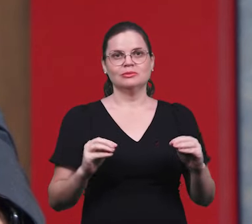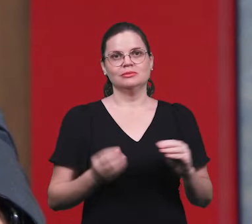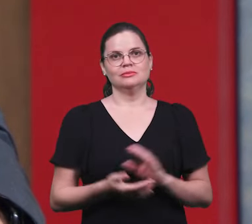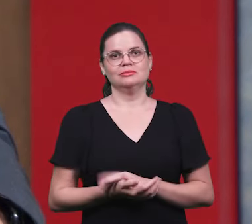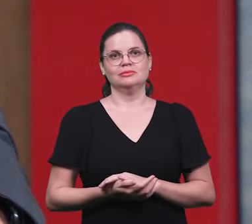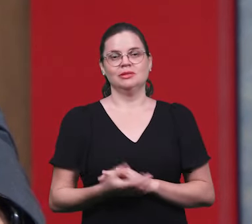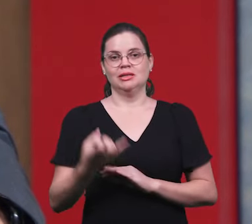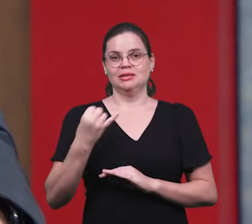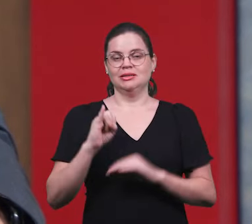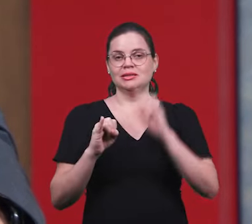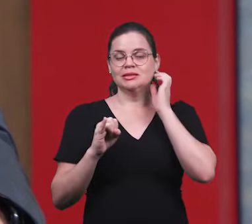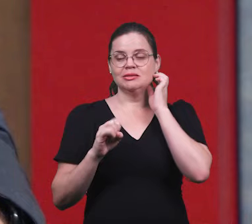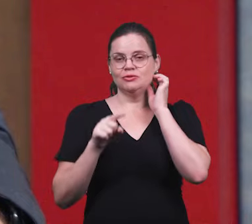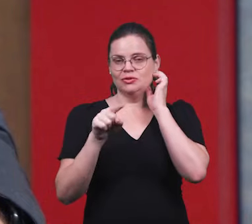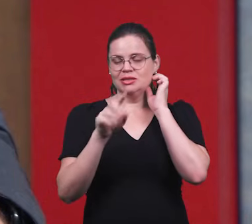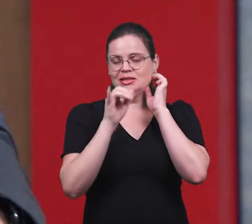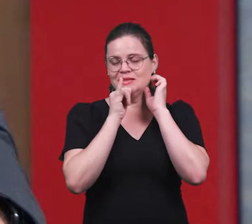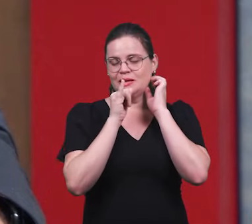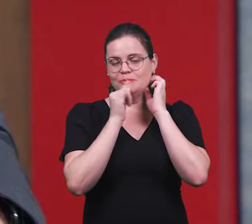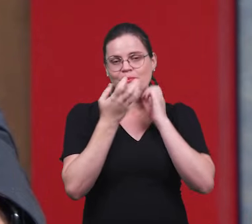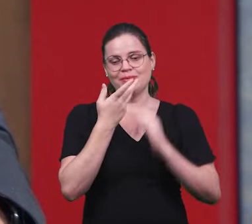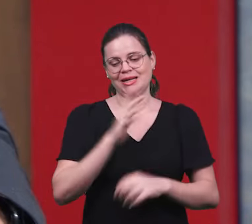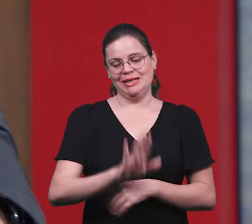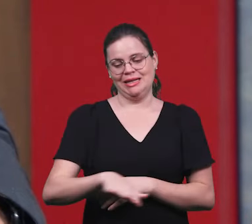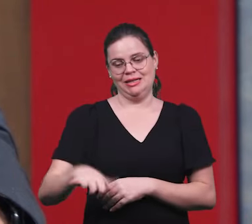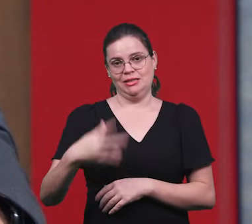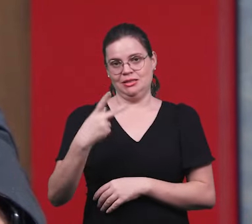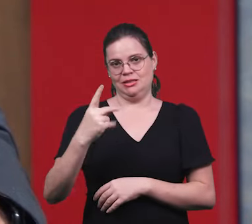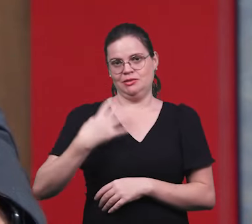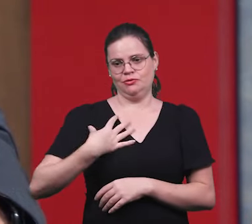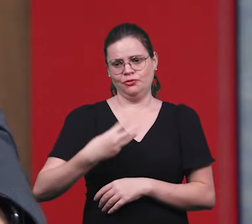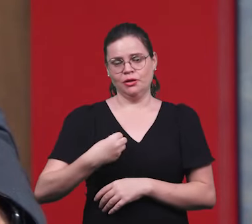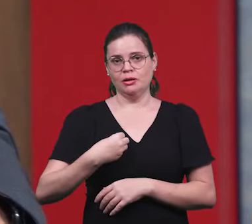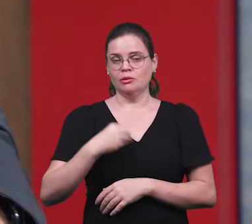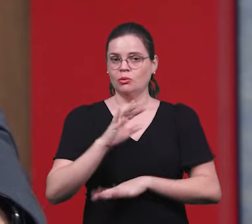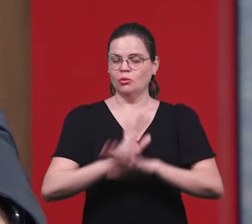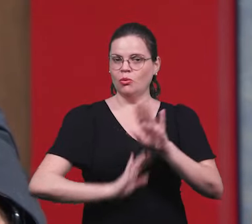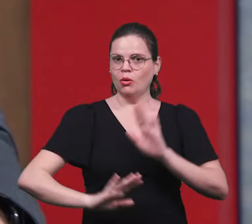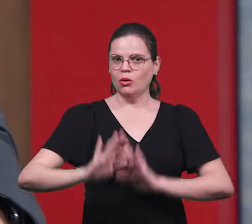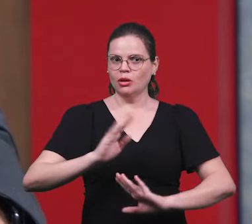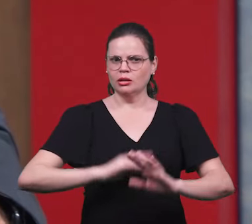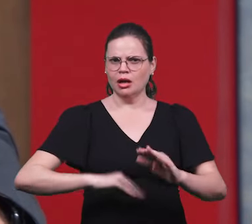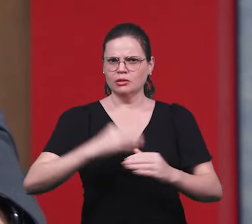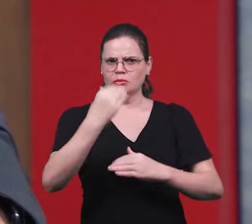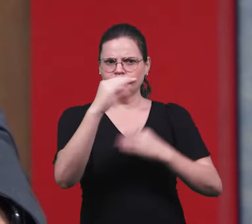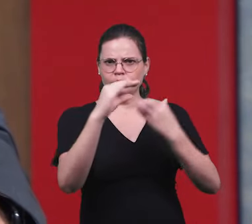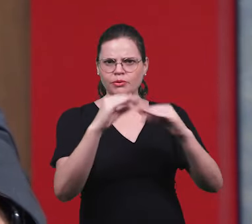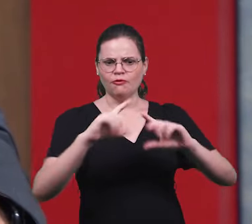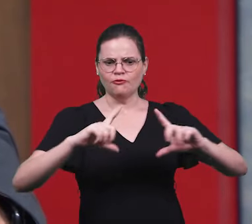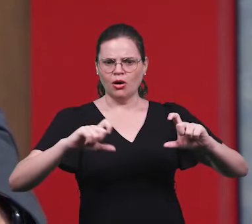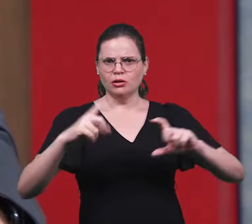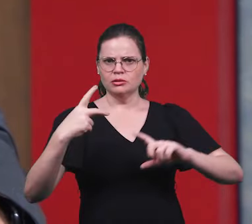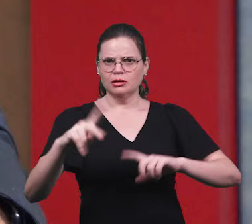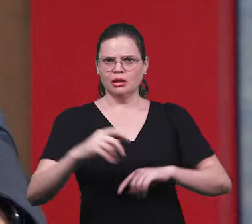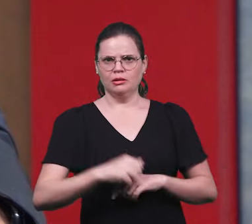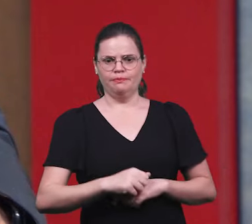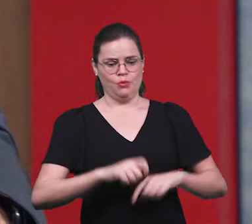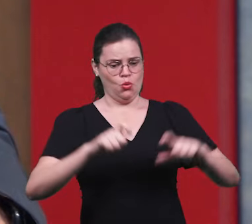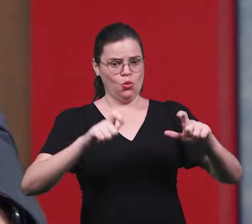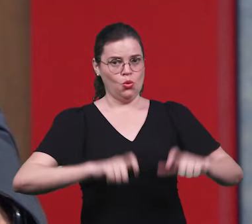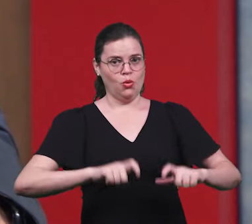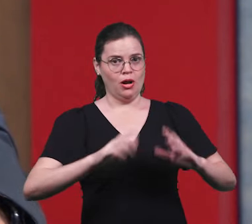quem tem um filho pequeno, uma criança, você tem que ter cuidado do que você vai expor de foto do seu filho, do local que seu